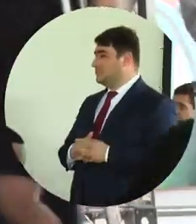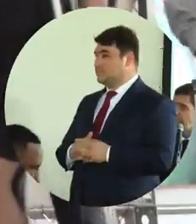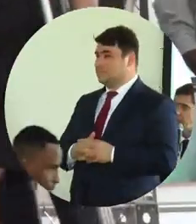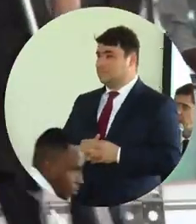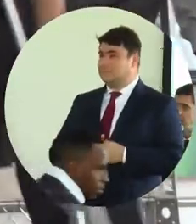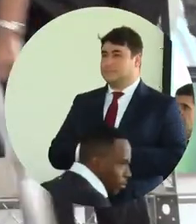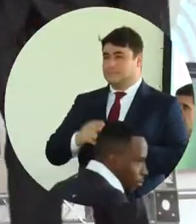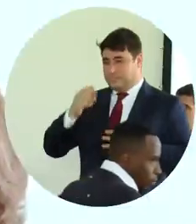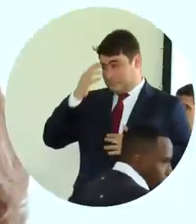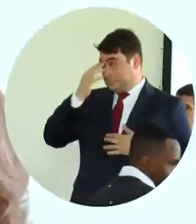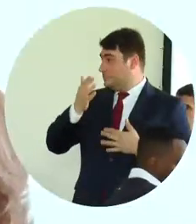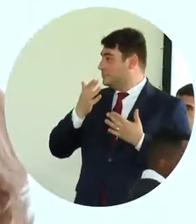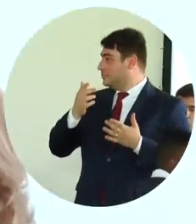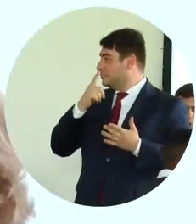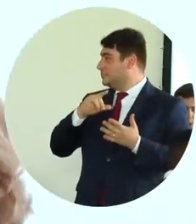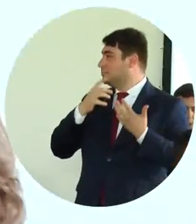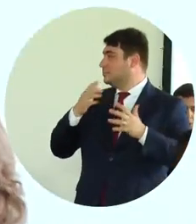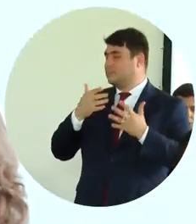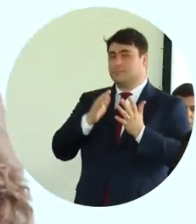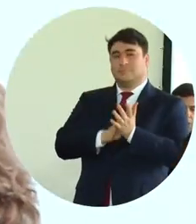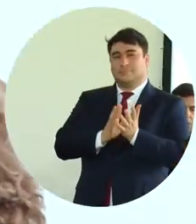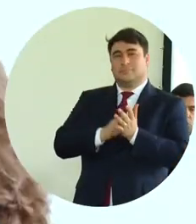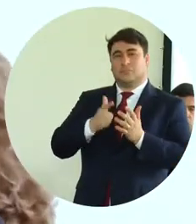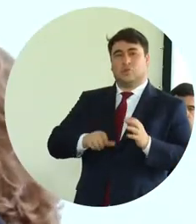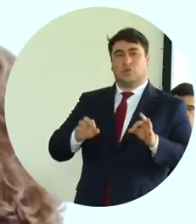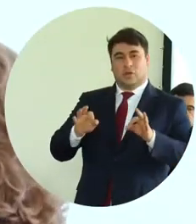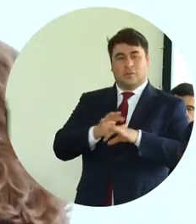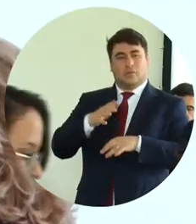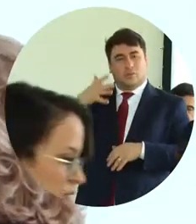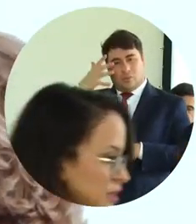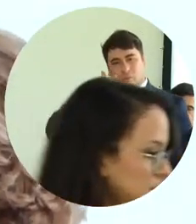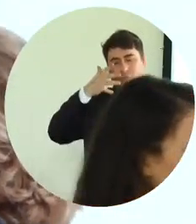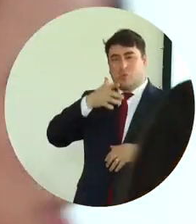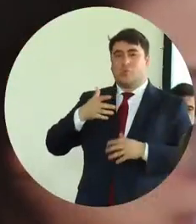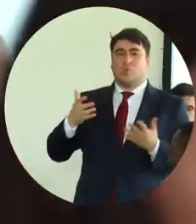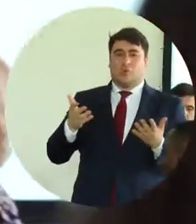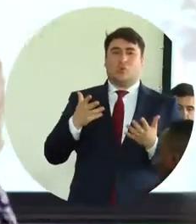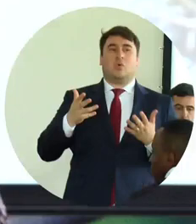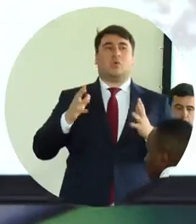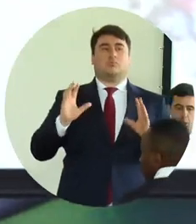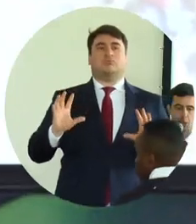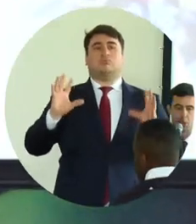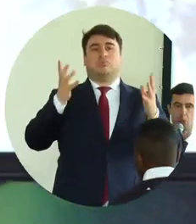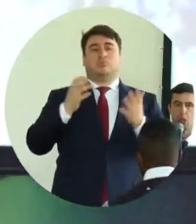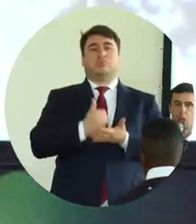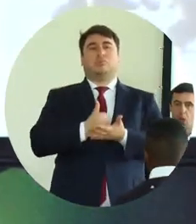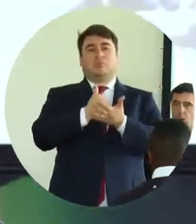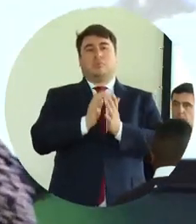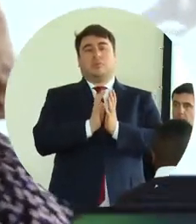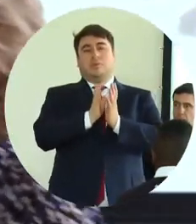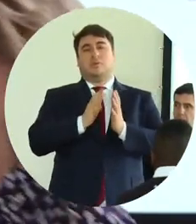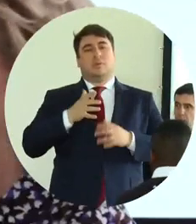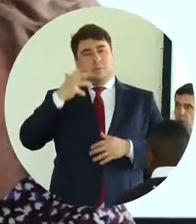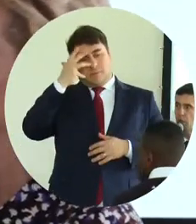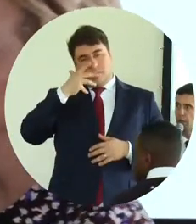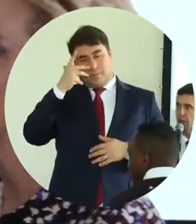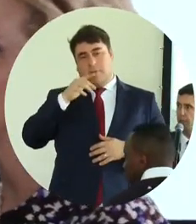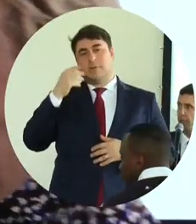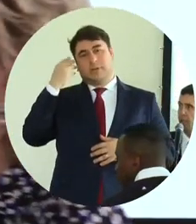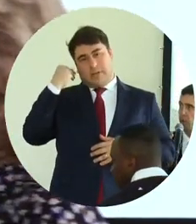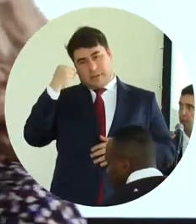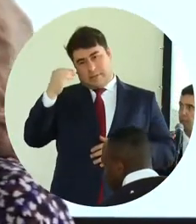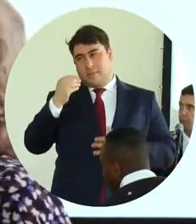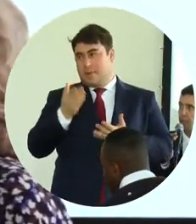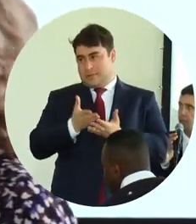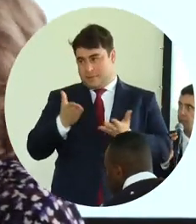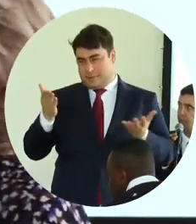Muito obrigado, parabéns novamente. Encerrando os pronunciamentos da nossa cerimônia de premiação, com a palavra a doutora Lina